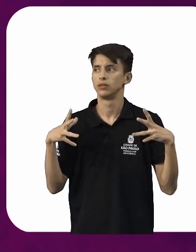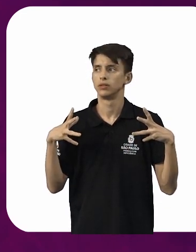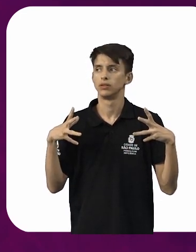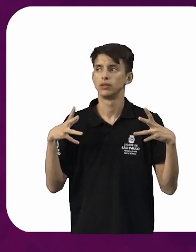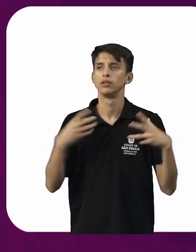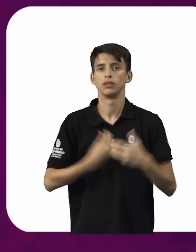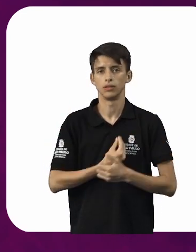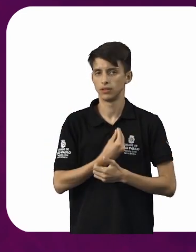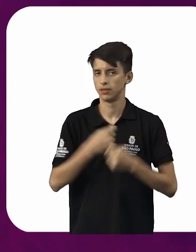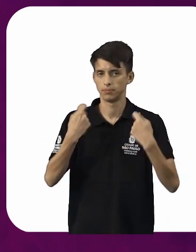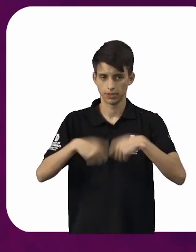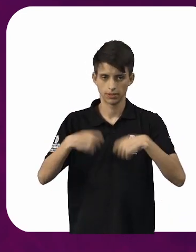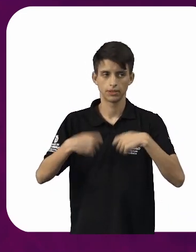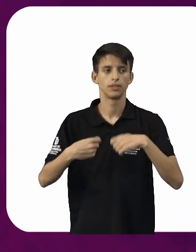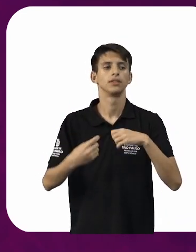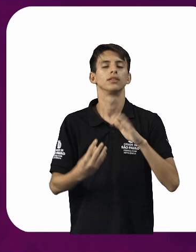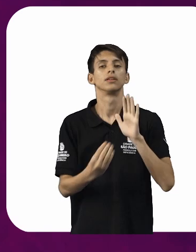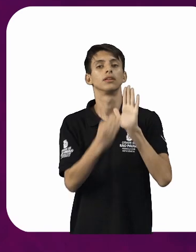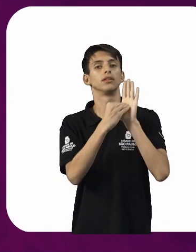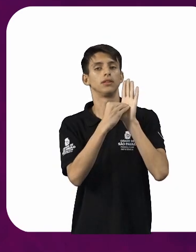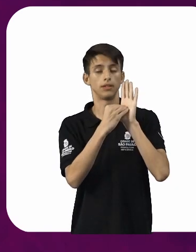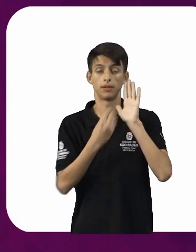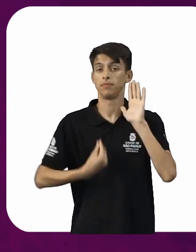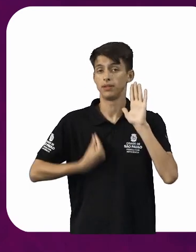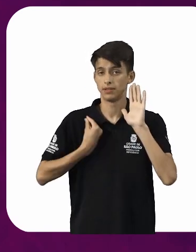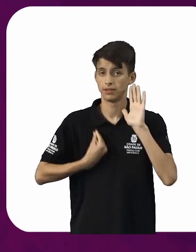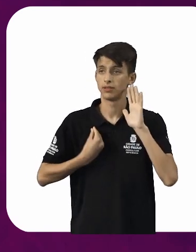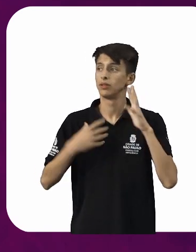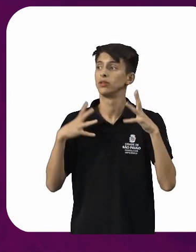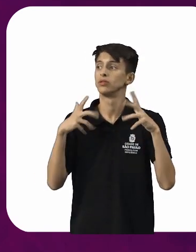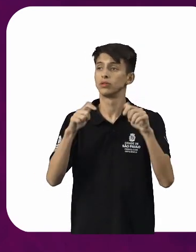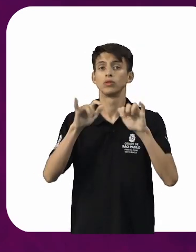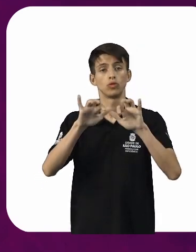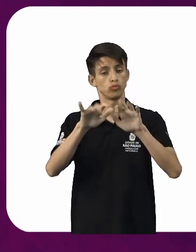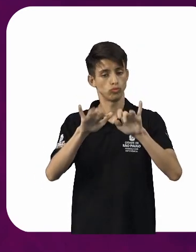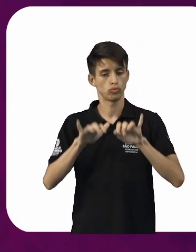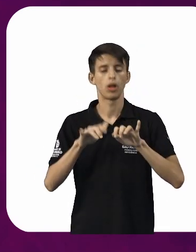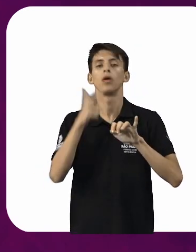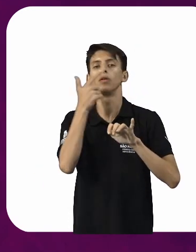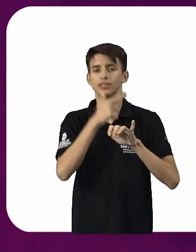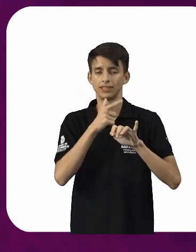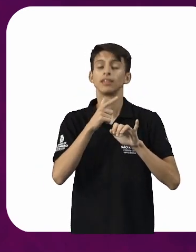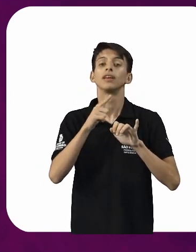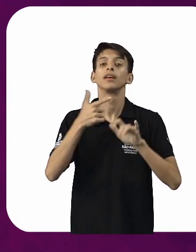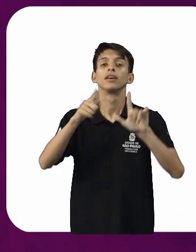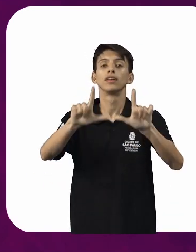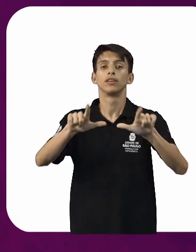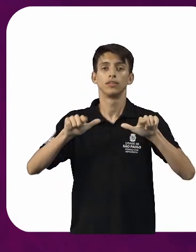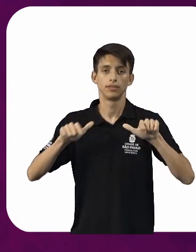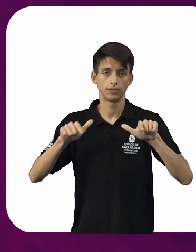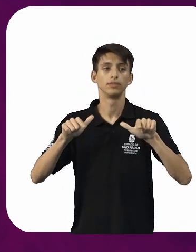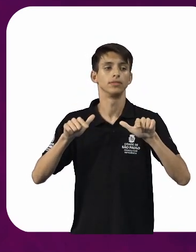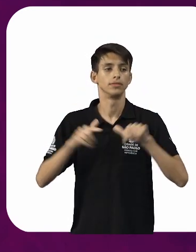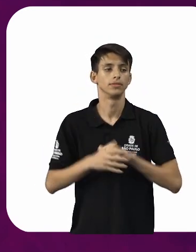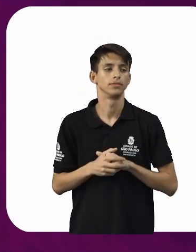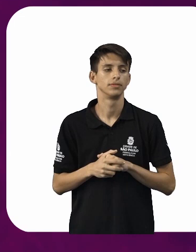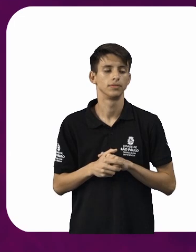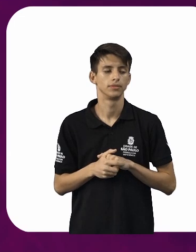a confirmação da presença é necessária para que seja computado corretamente para fins de adicional de